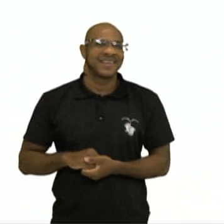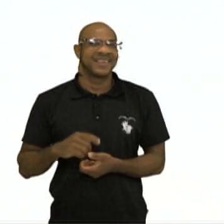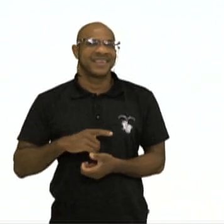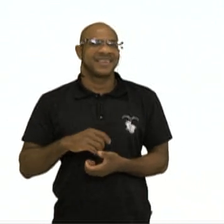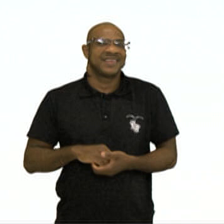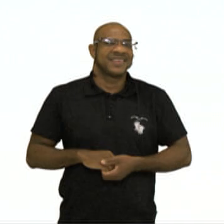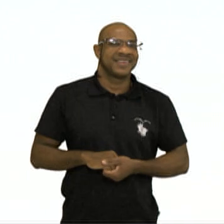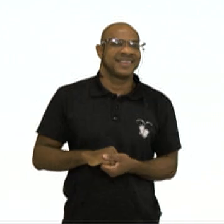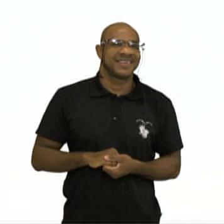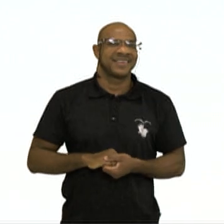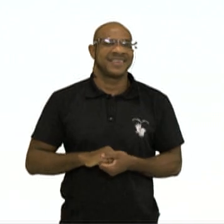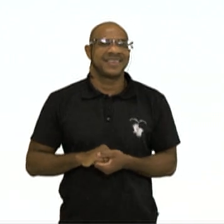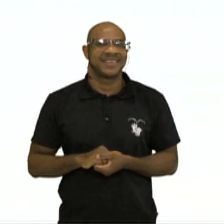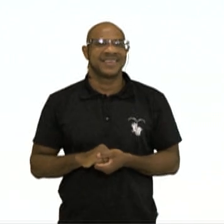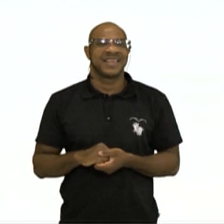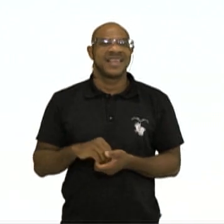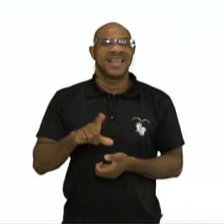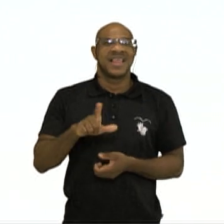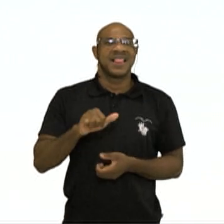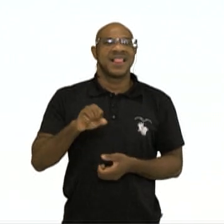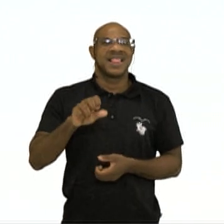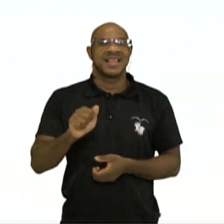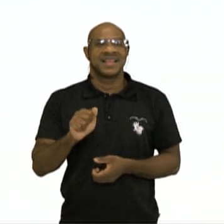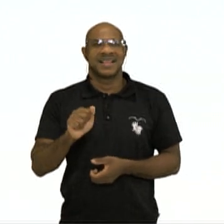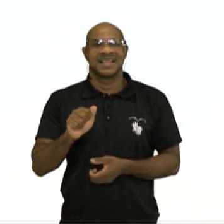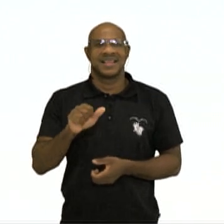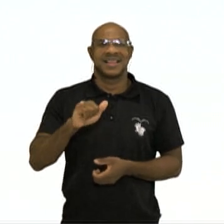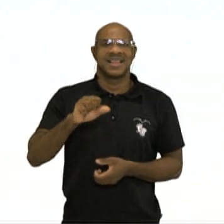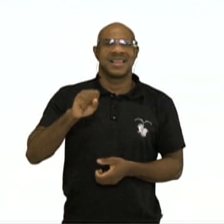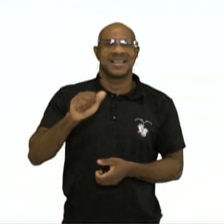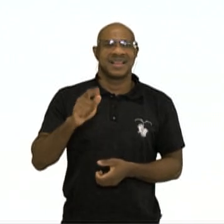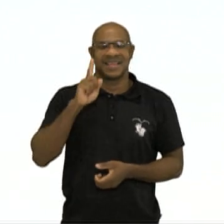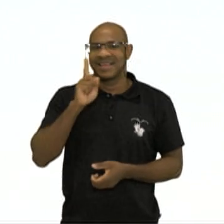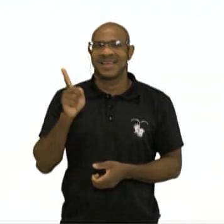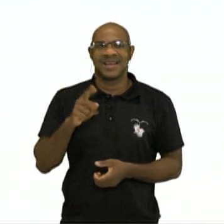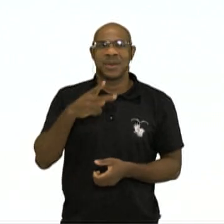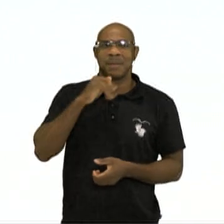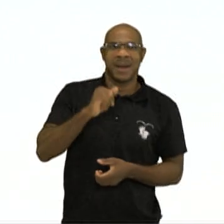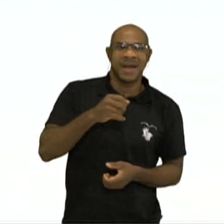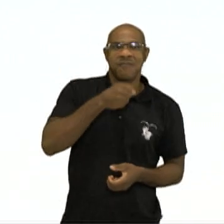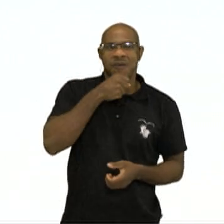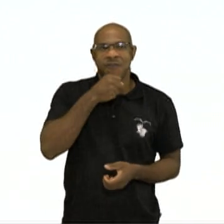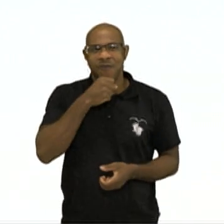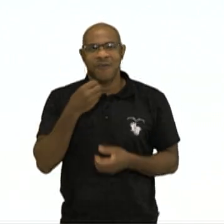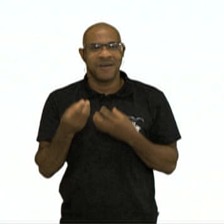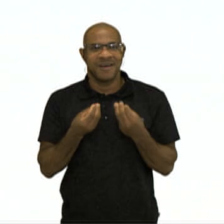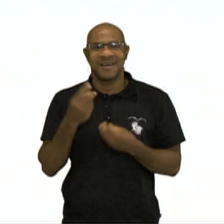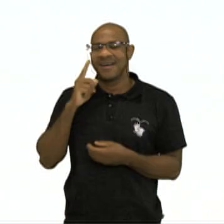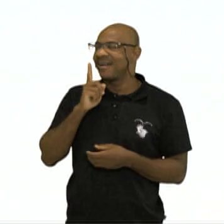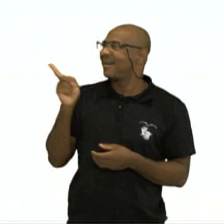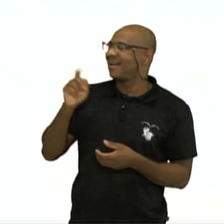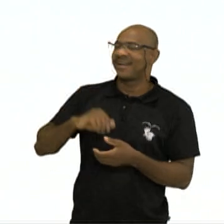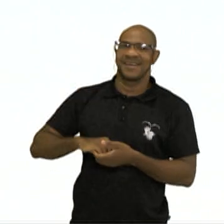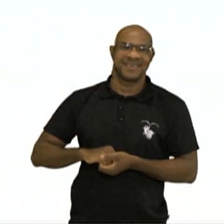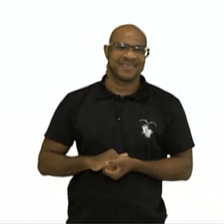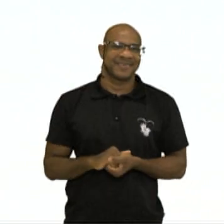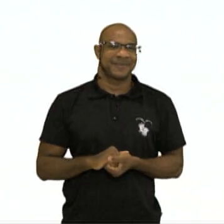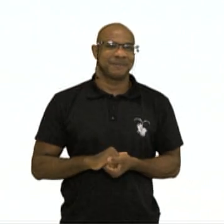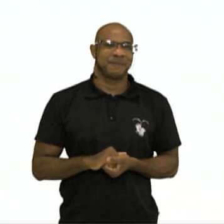da Lisa, o avô da Lisa, e ela dizendo assim: "See you later, I'm going to the